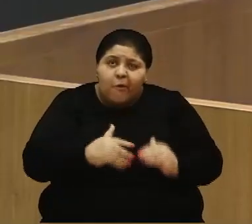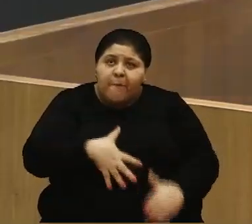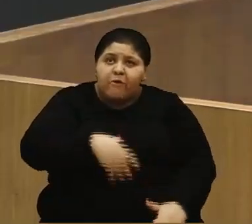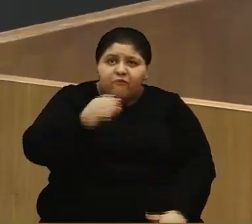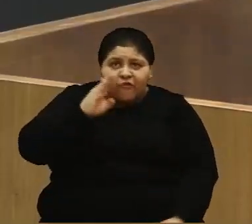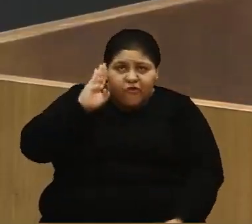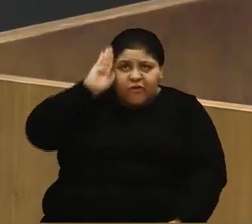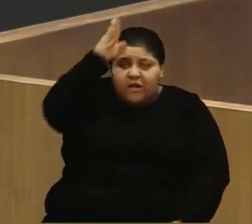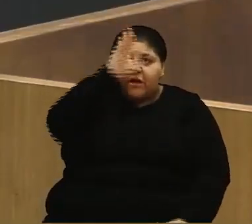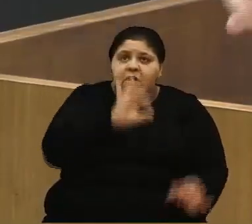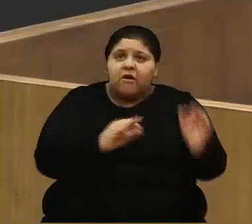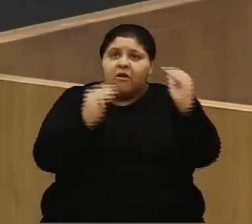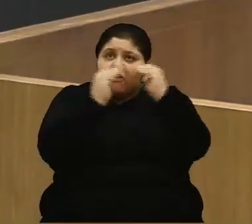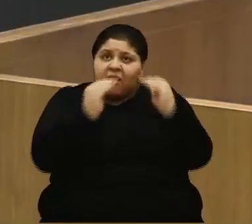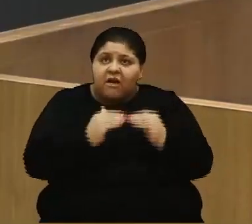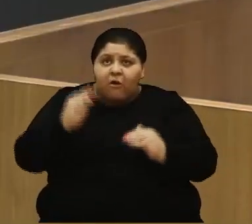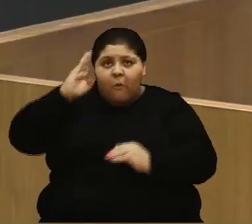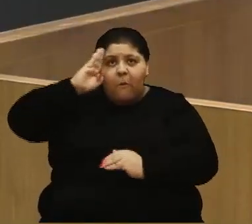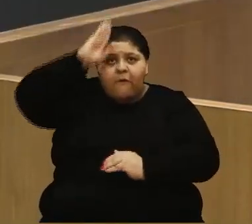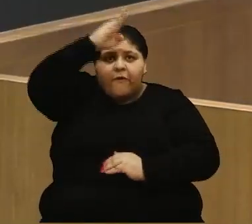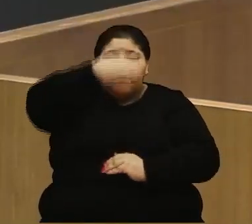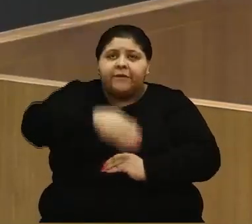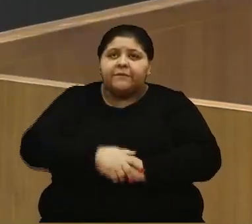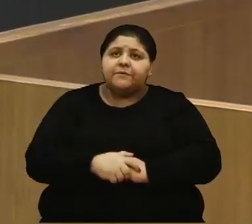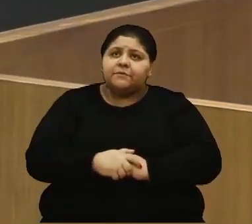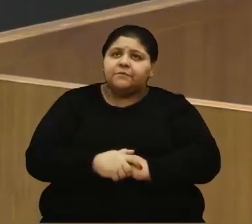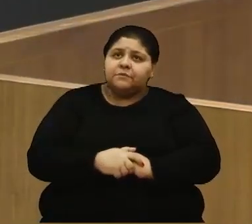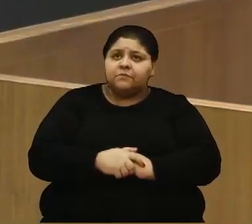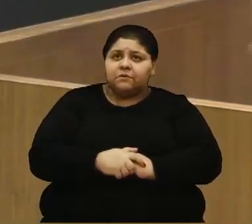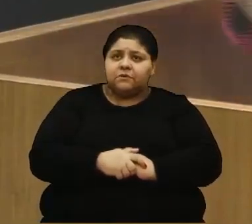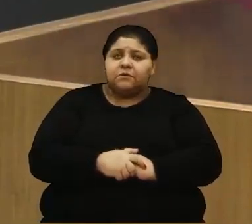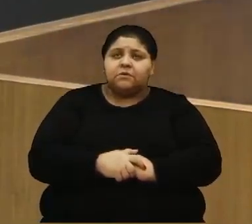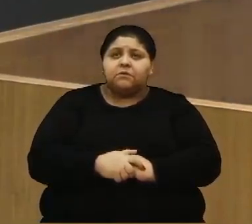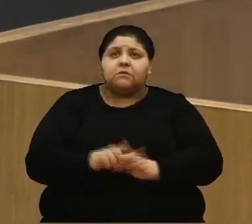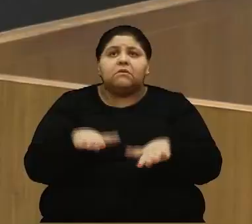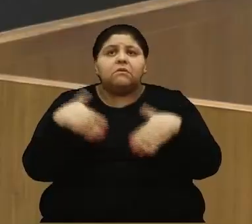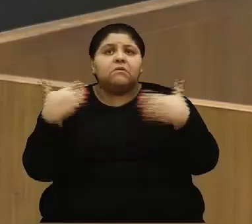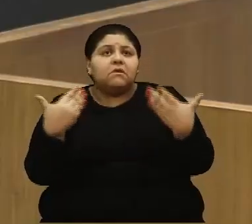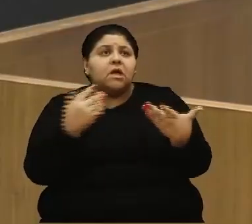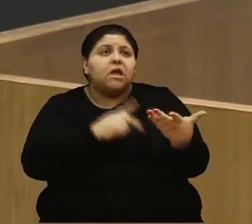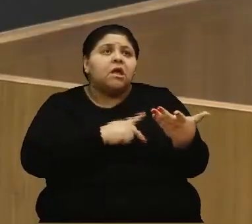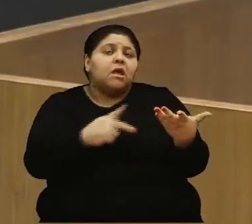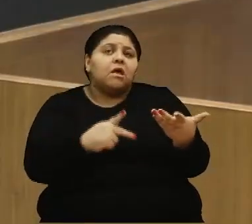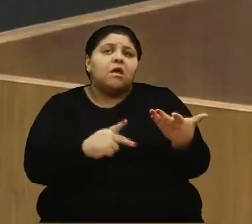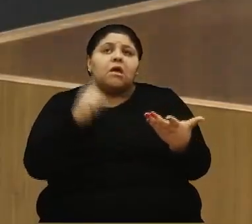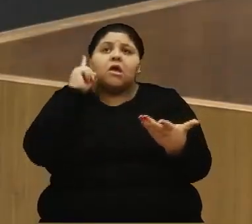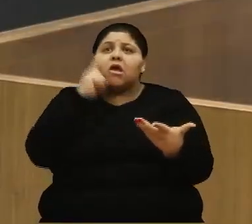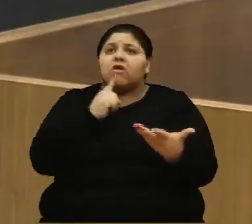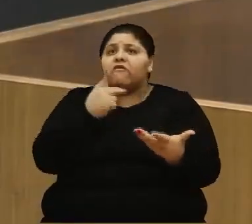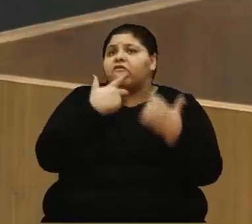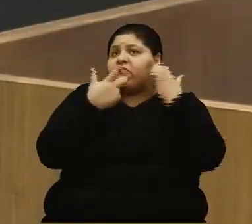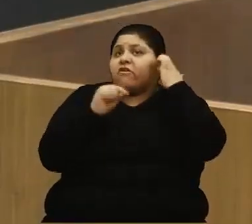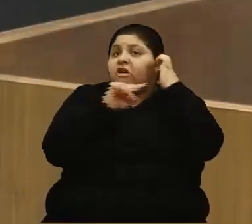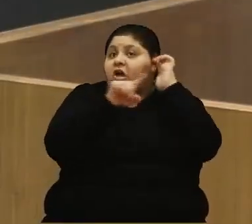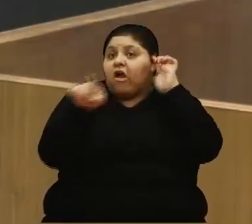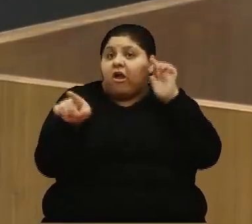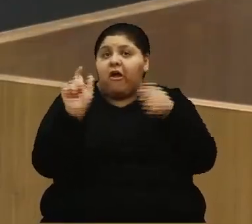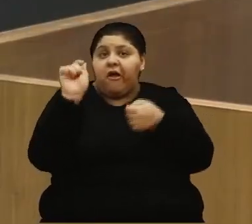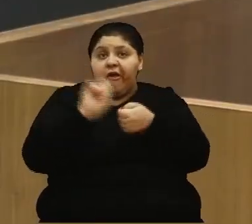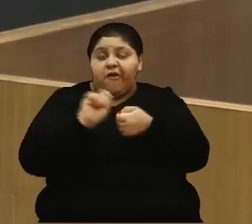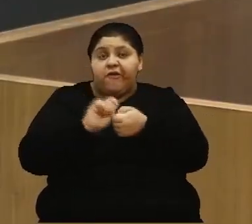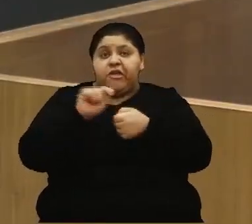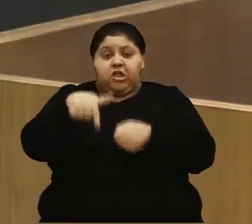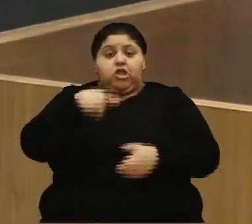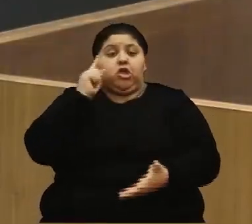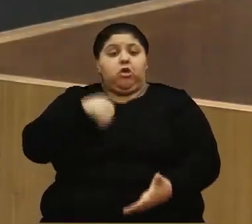Bolsonaro, articulado pelo Bolsonaro. Aí o presidente dos Estados Unidos vem dizer, se vocês não fizerem isso aqui que eu